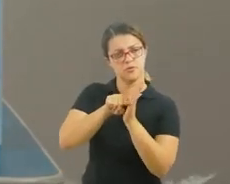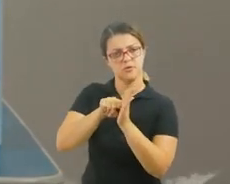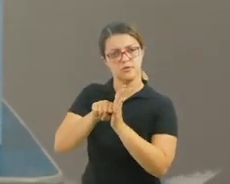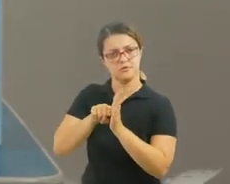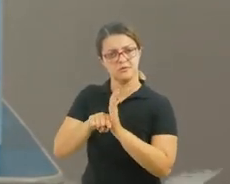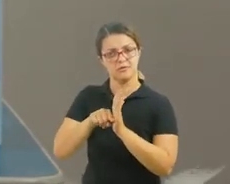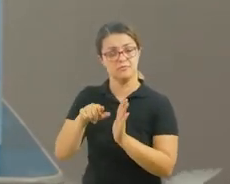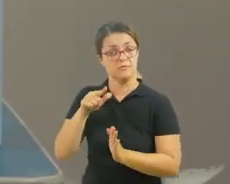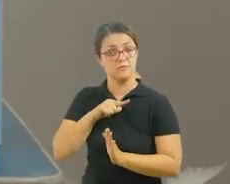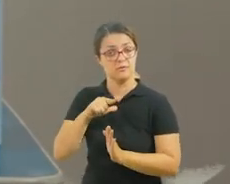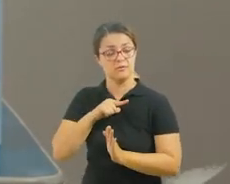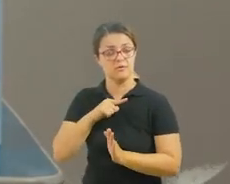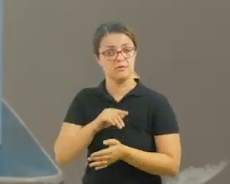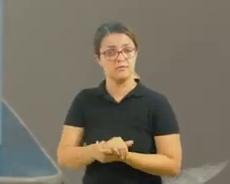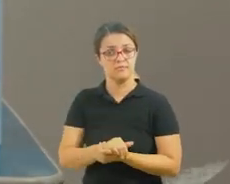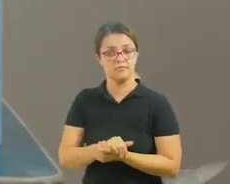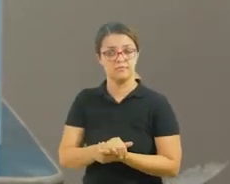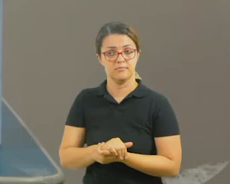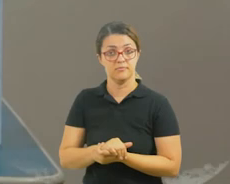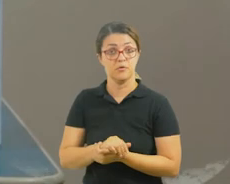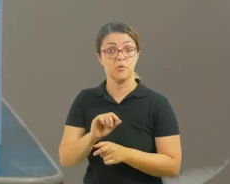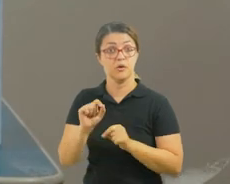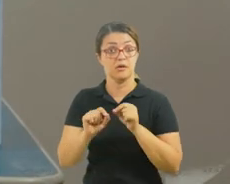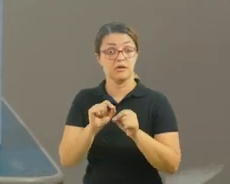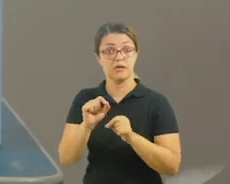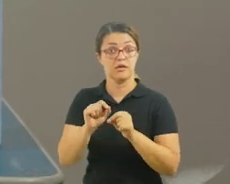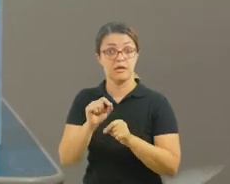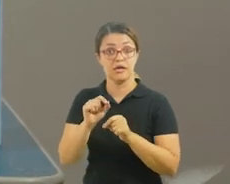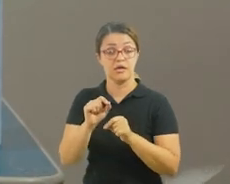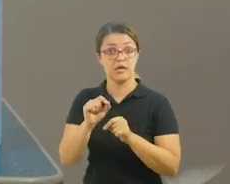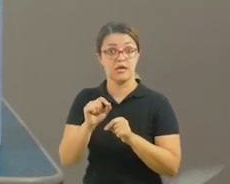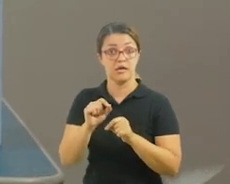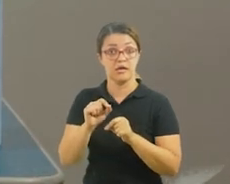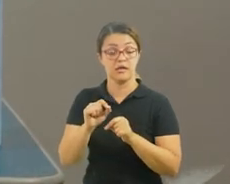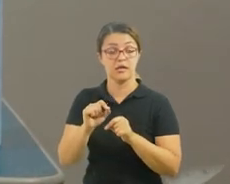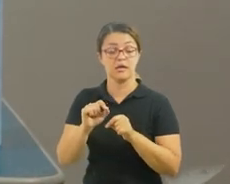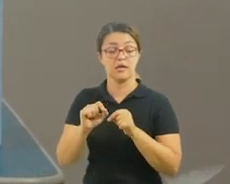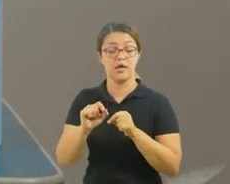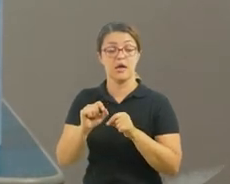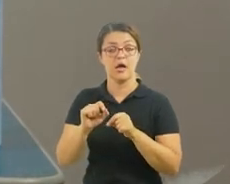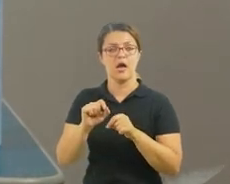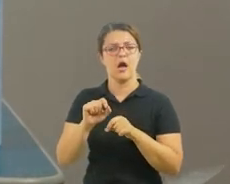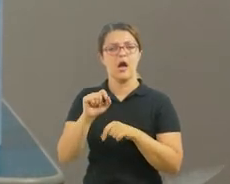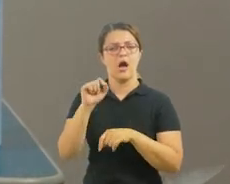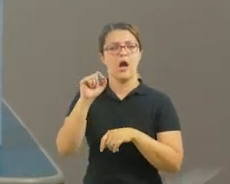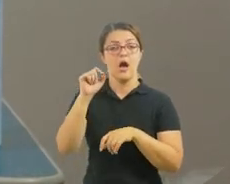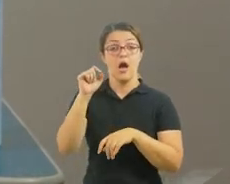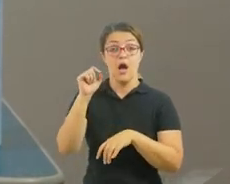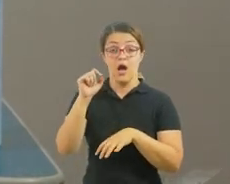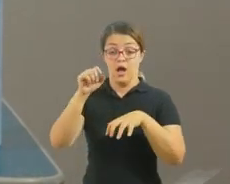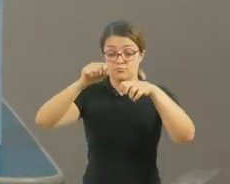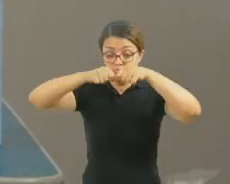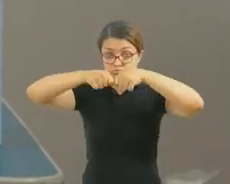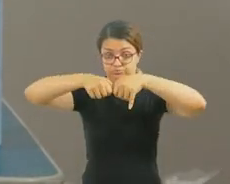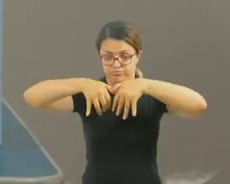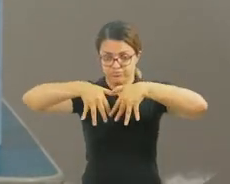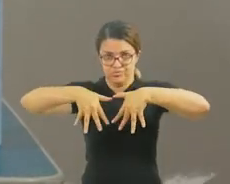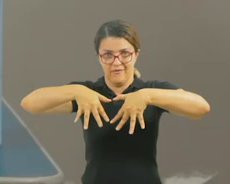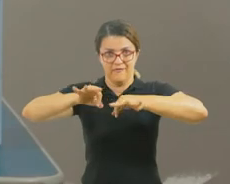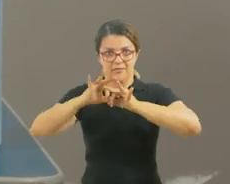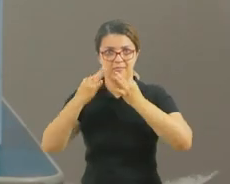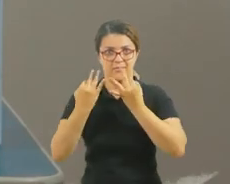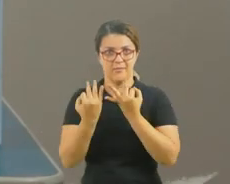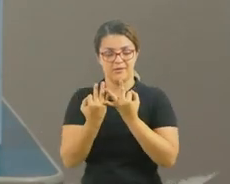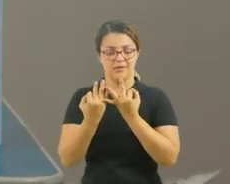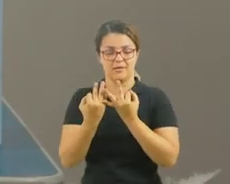uma pesquisa. Essa pesquisa, vocês vão fazer uma árvore genealógica. O que consiste a árvore genealógica? Vocês vão fazer uma